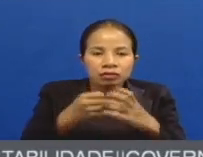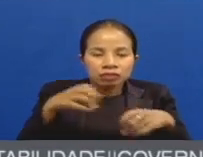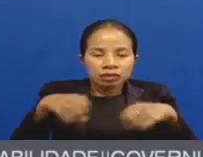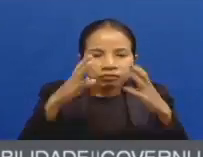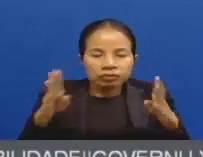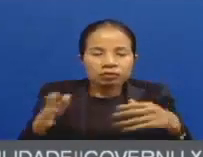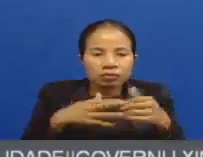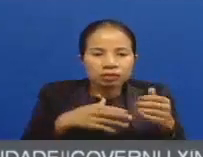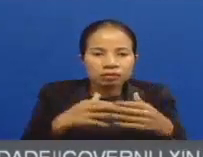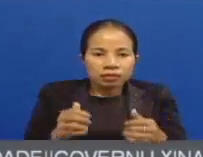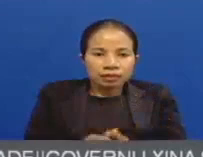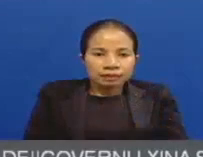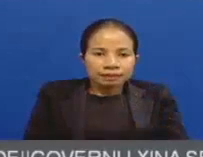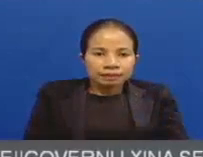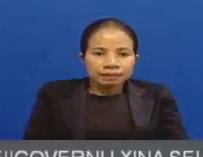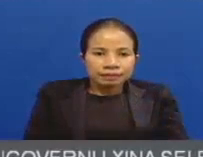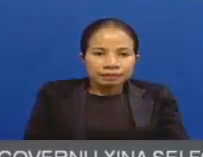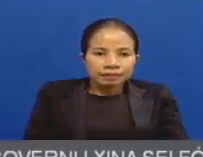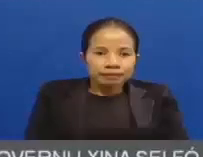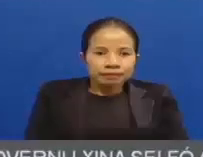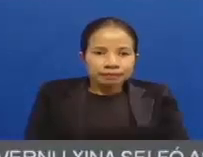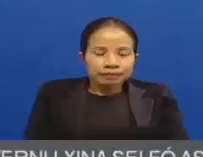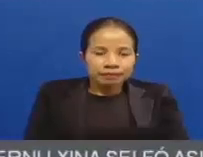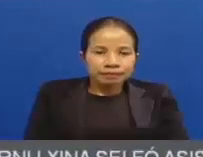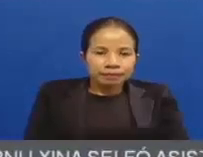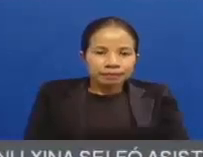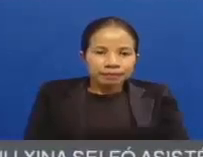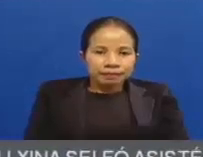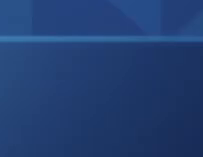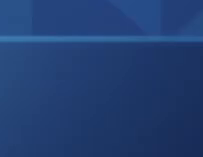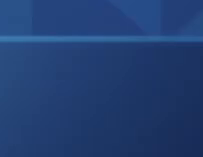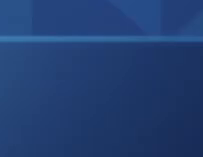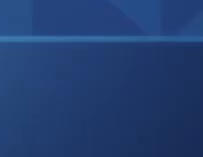funcionário, bye-bye. Nuno Moraes, Alessandro dos Santos, ba RTL.